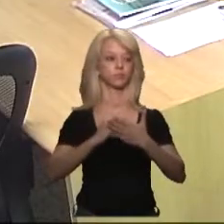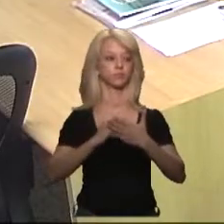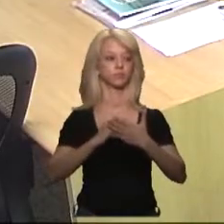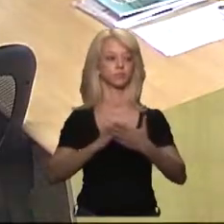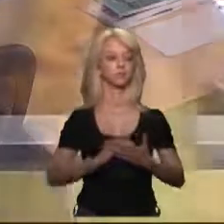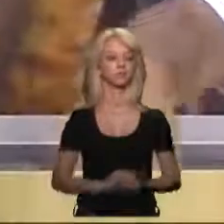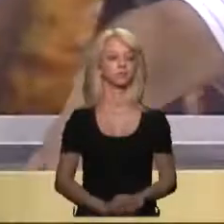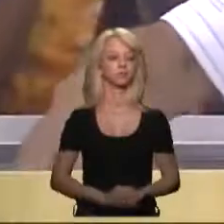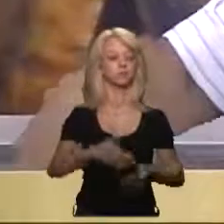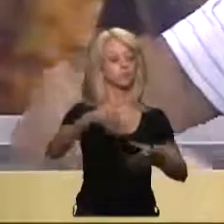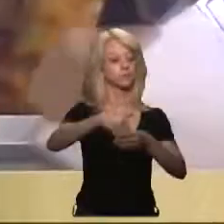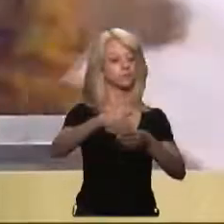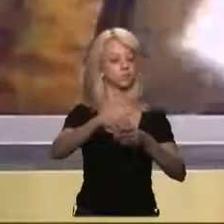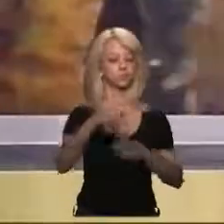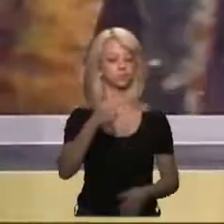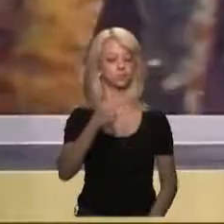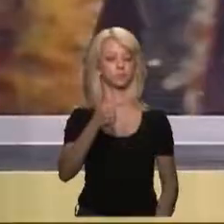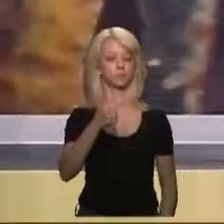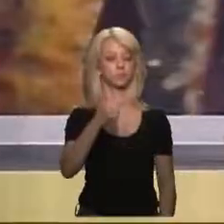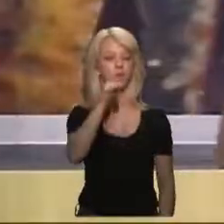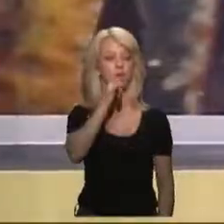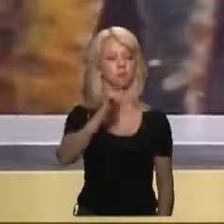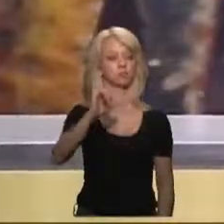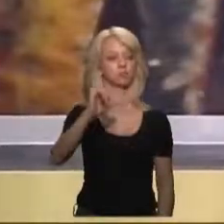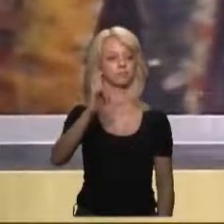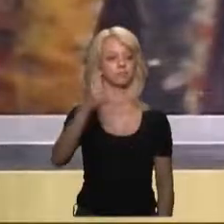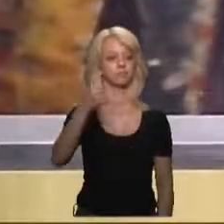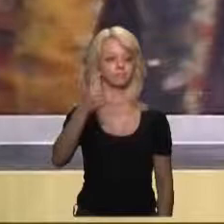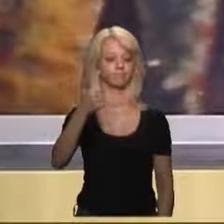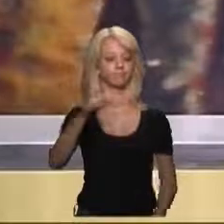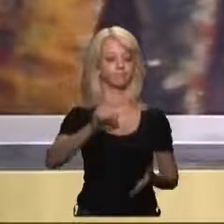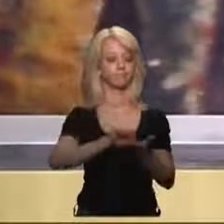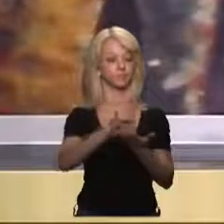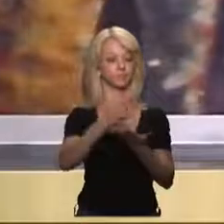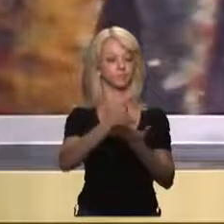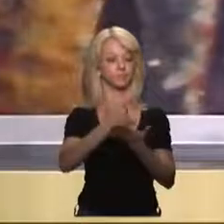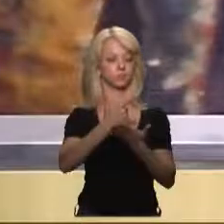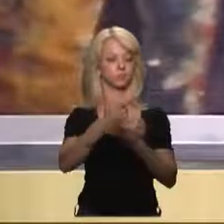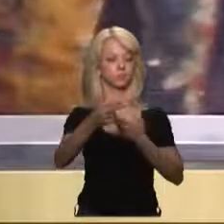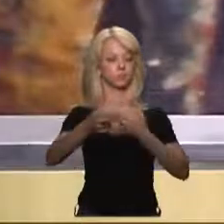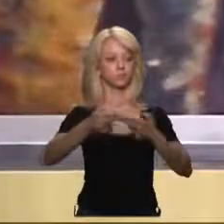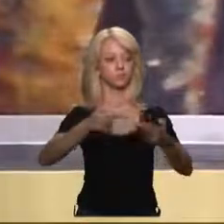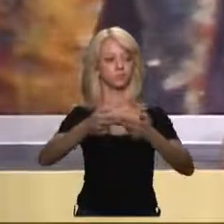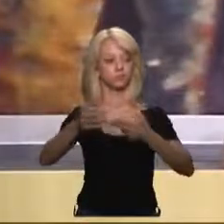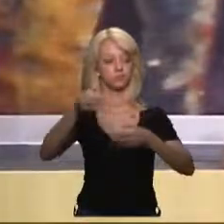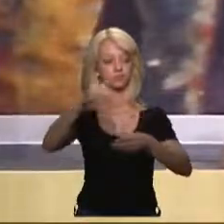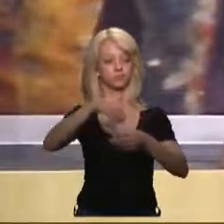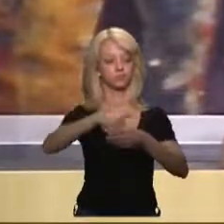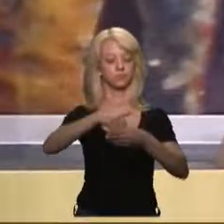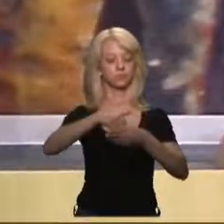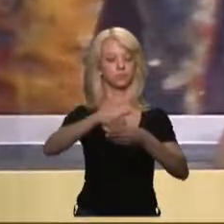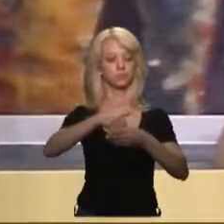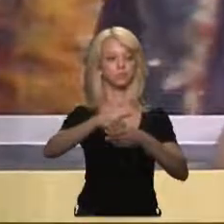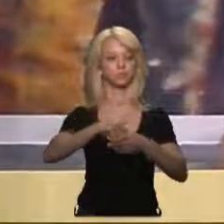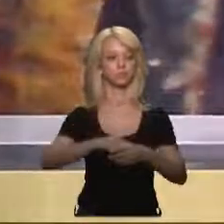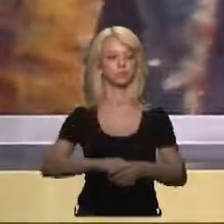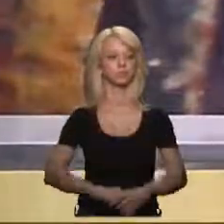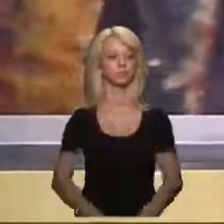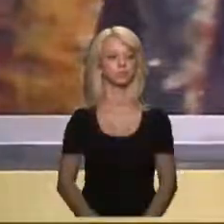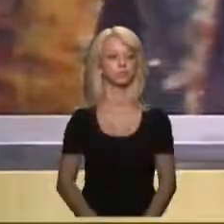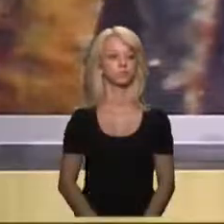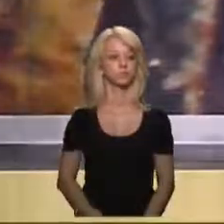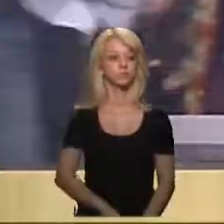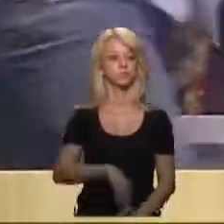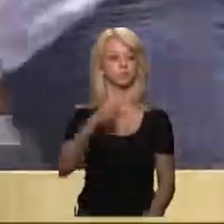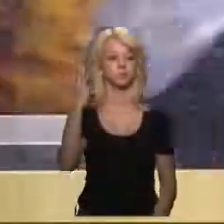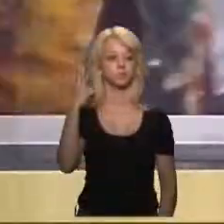votação, aprovado. Declaro então aprovado em segunda discussão e votação. Projeto de lei ordinária 204/2013, de autoria do vereador Douglas